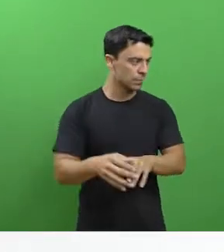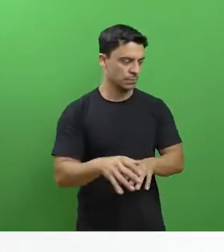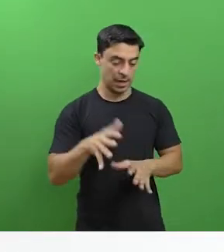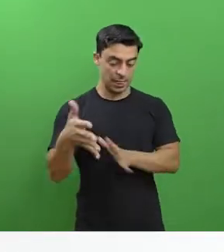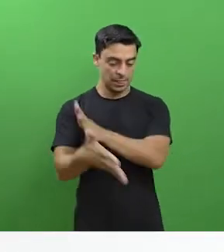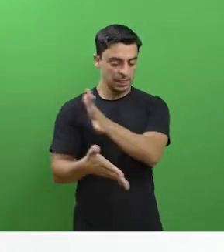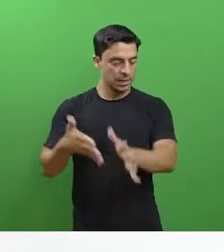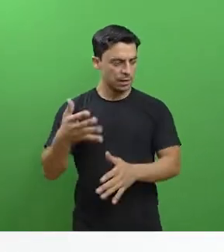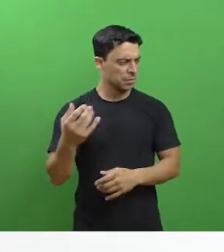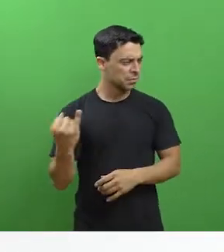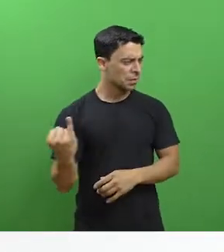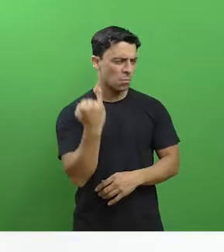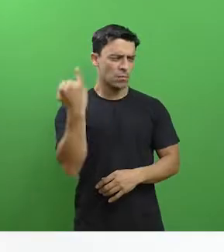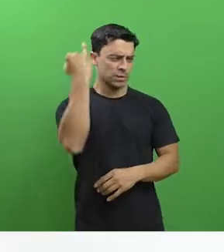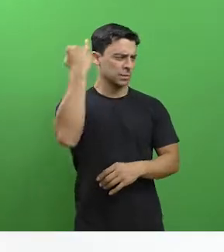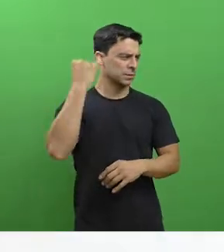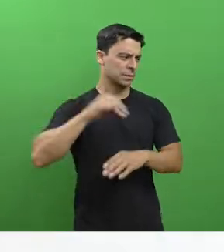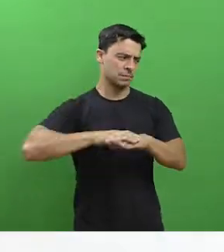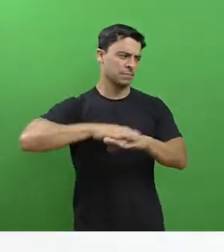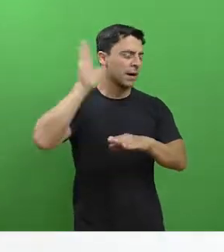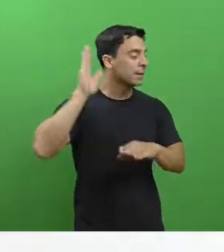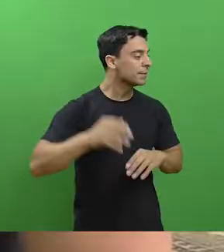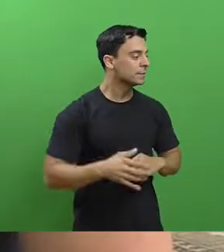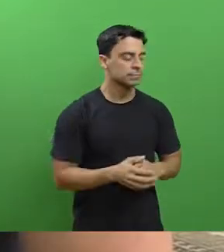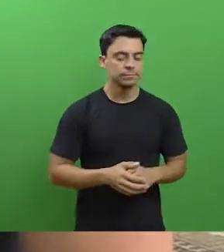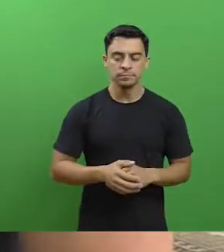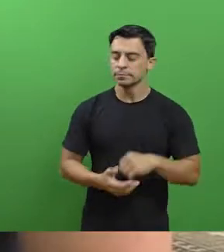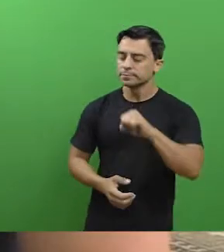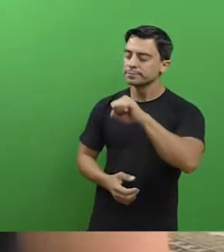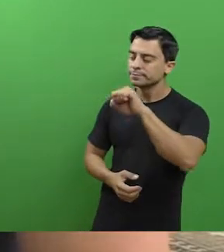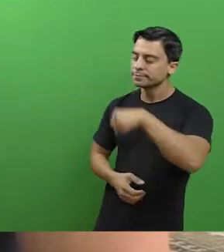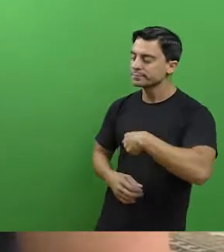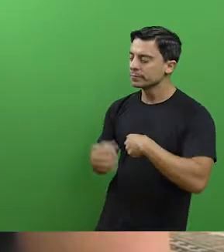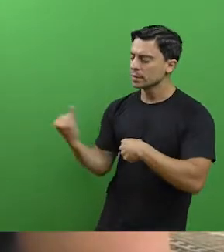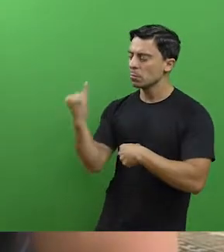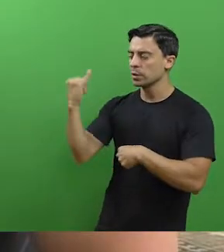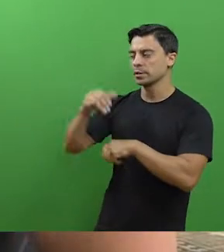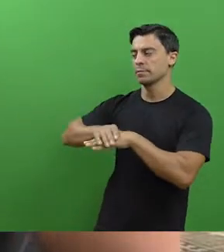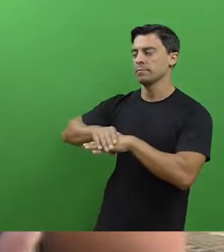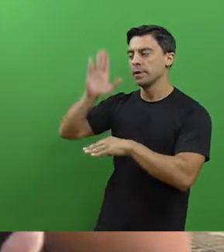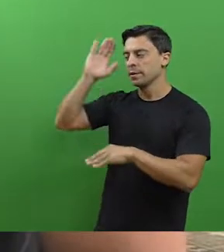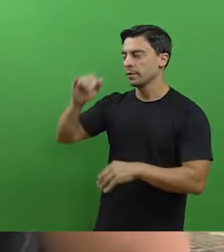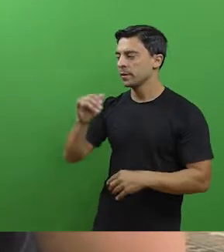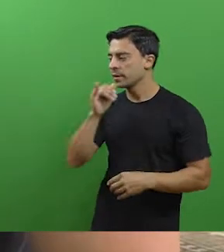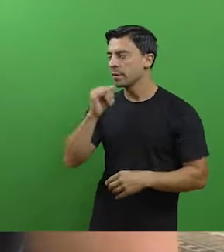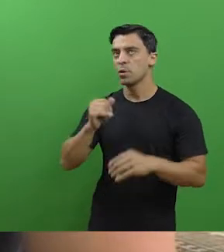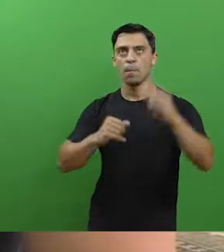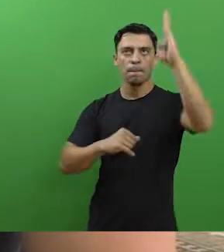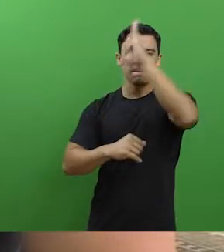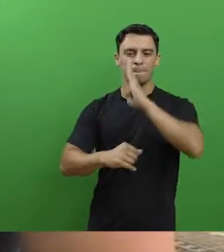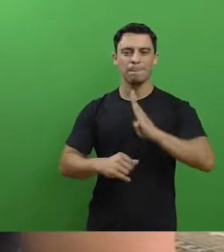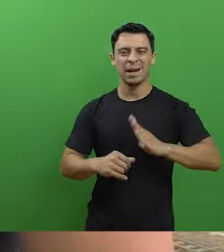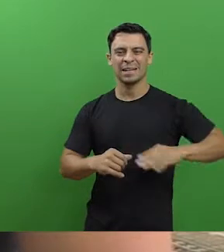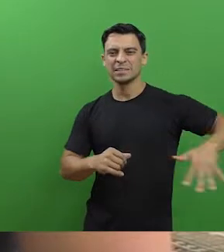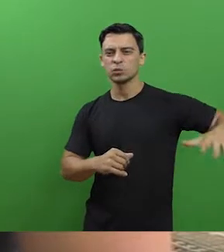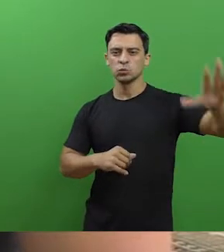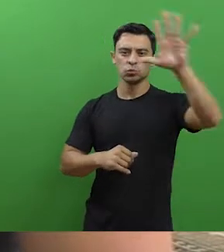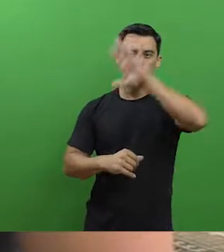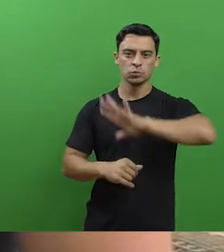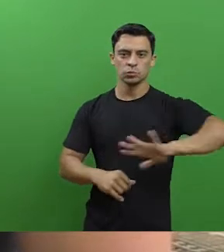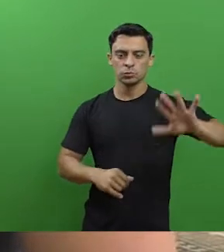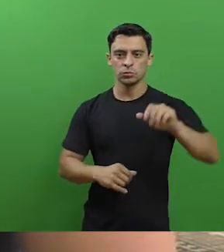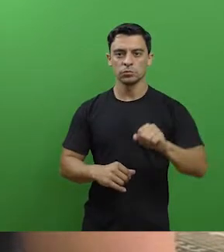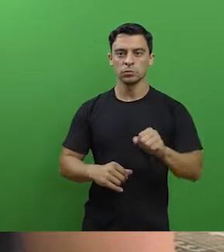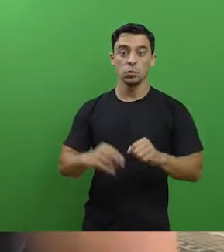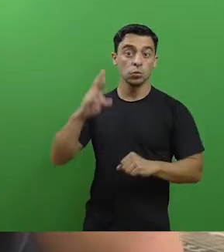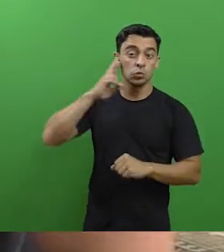é de suma importância. Muito importante mesmo. Pensar assim, no Brasil todo existe 10 milhões de surdos. Então